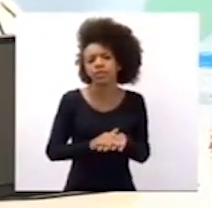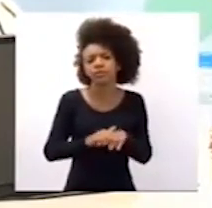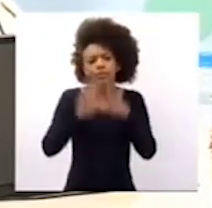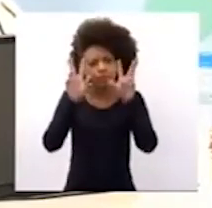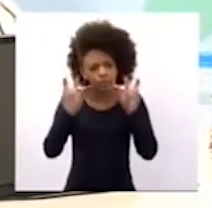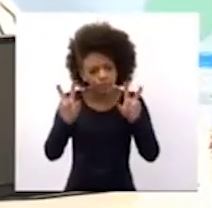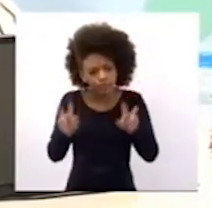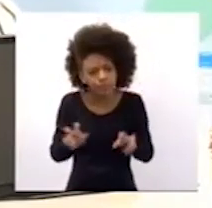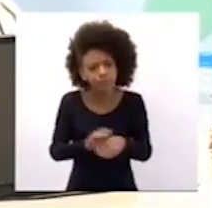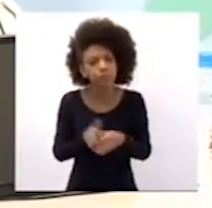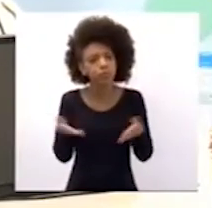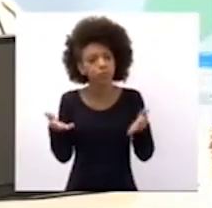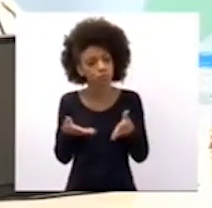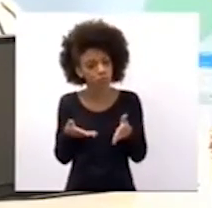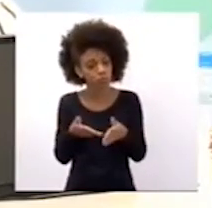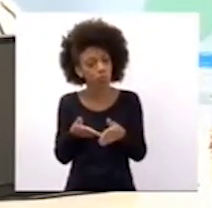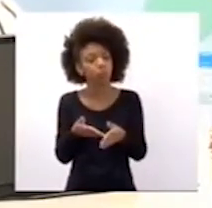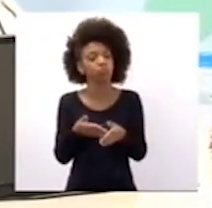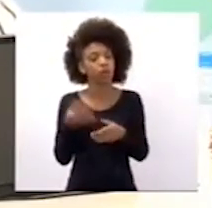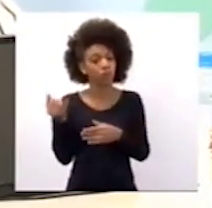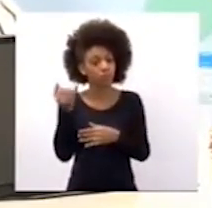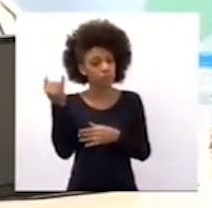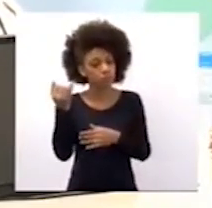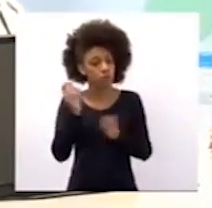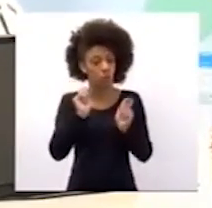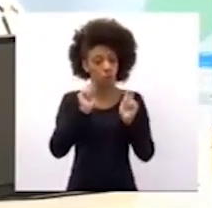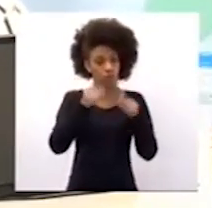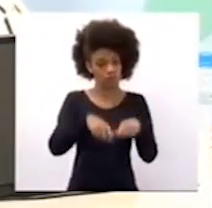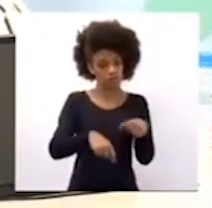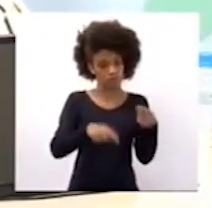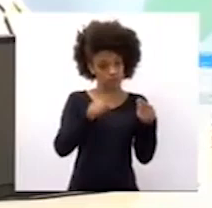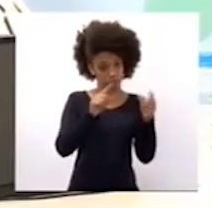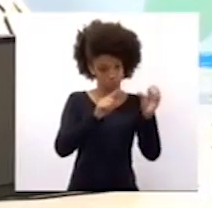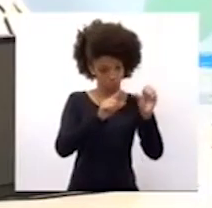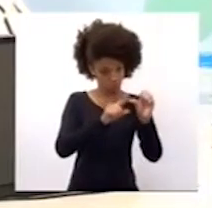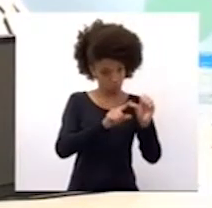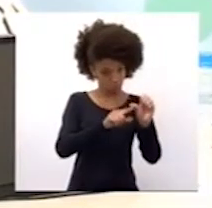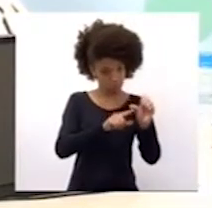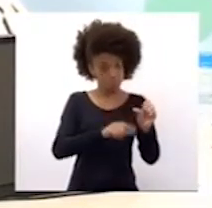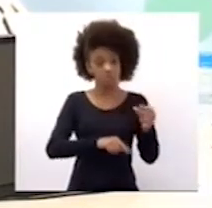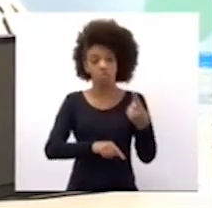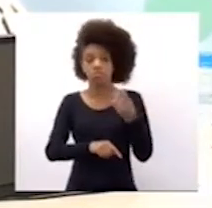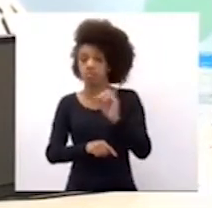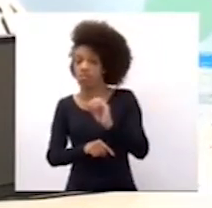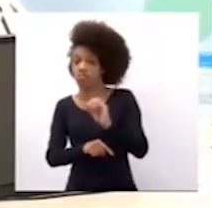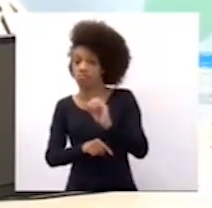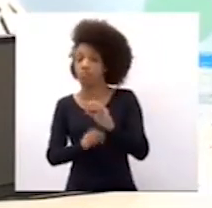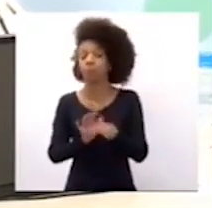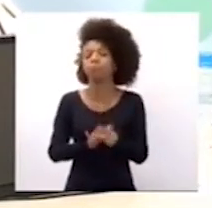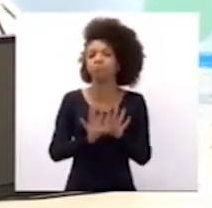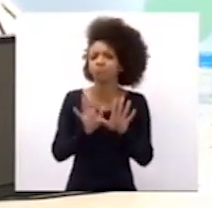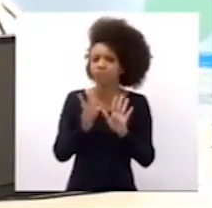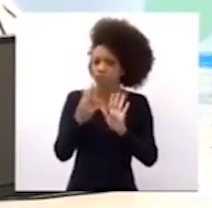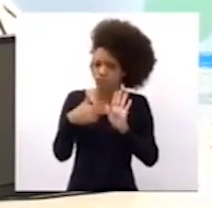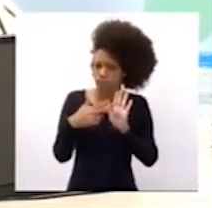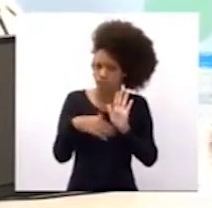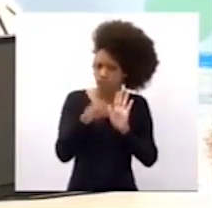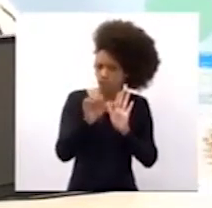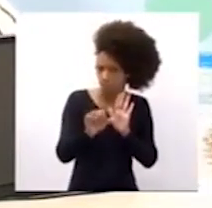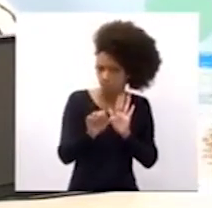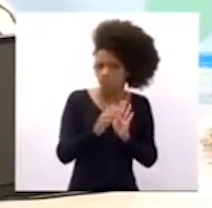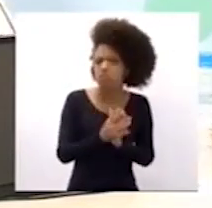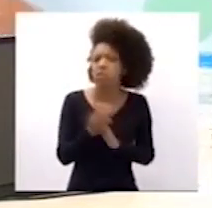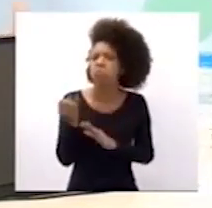tem como base a competência 9 e 10. Eu vou fazer a leitura da competência, que é muito importante